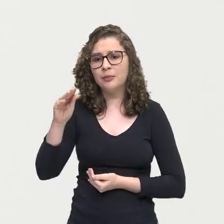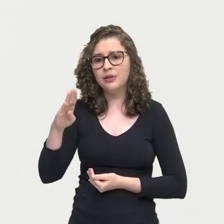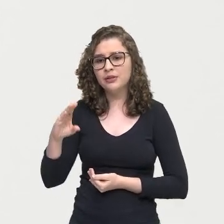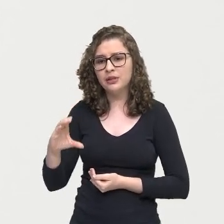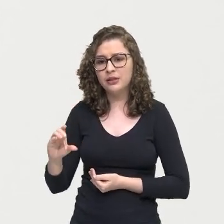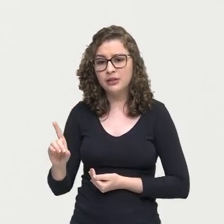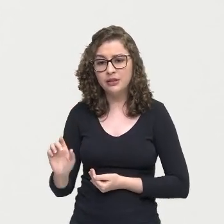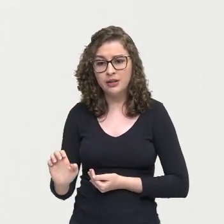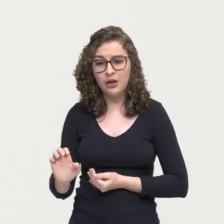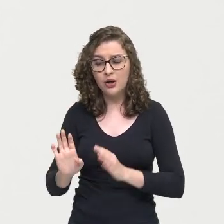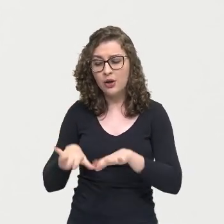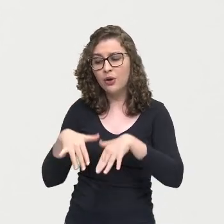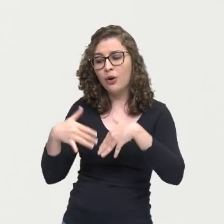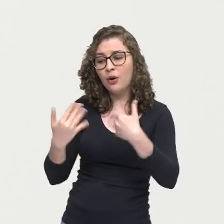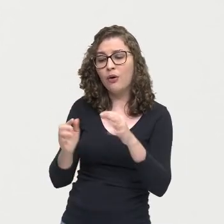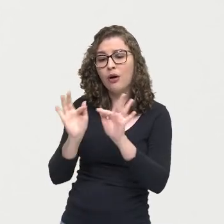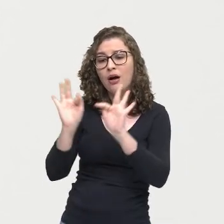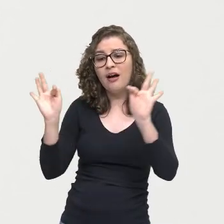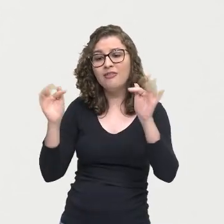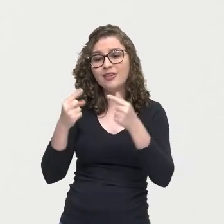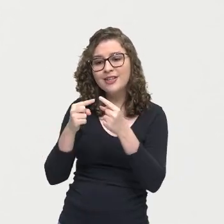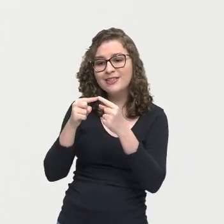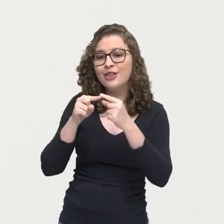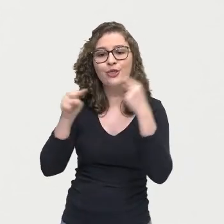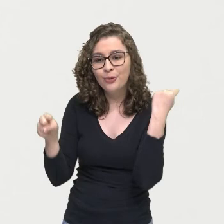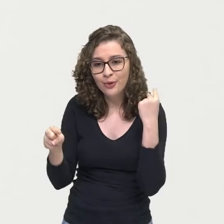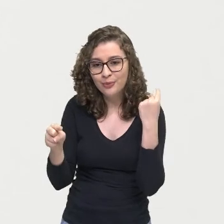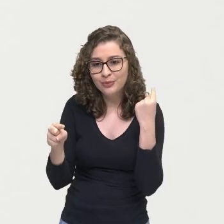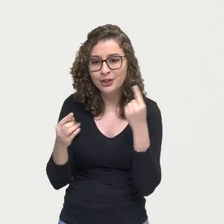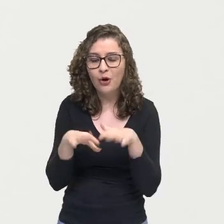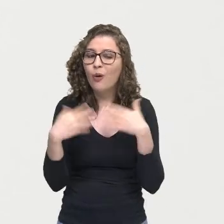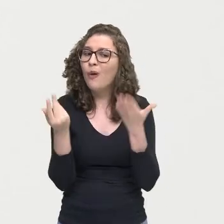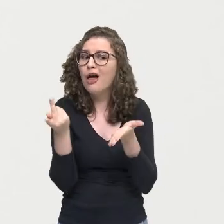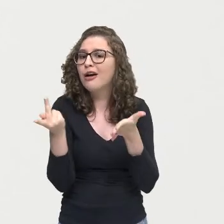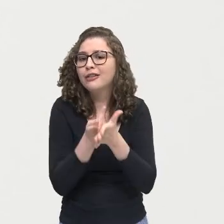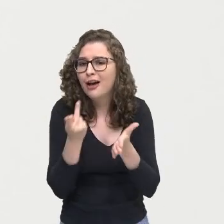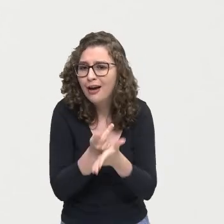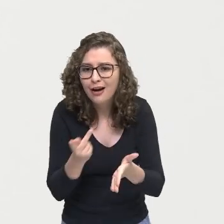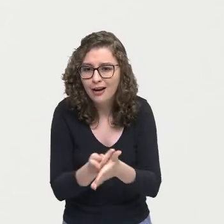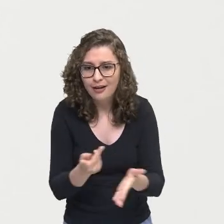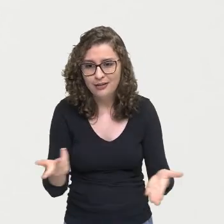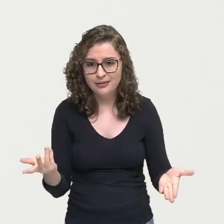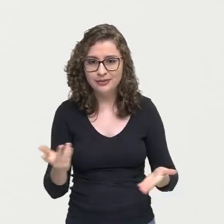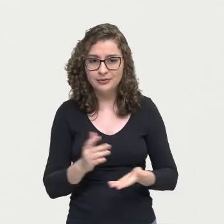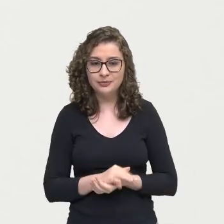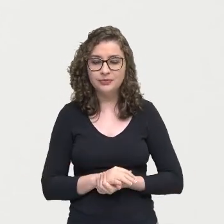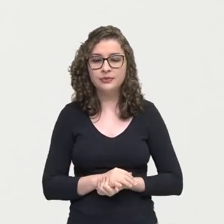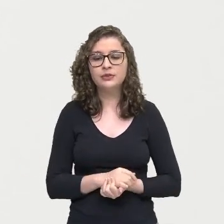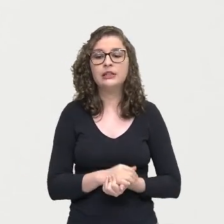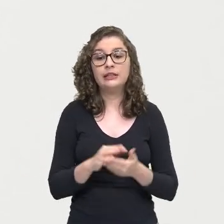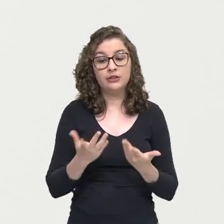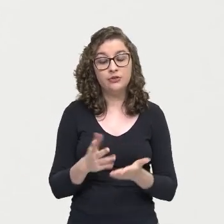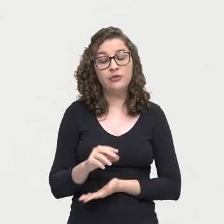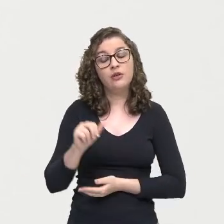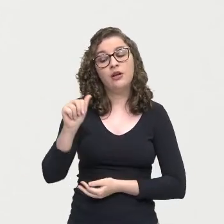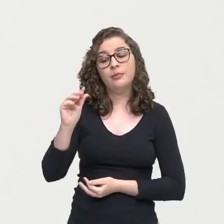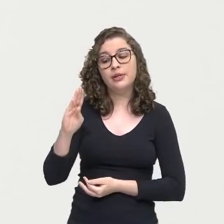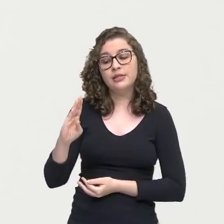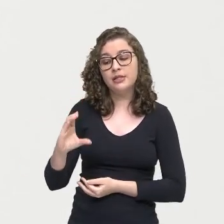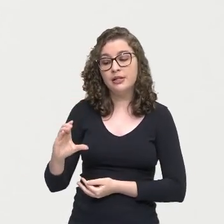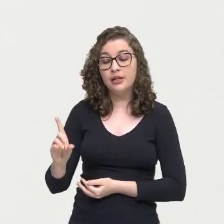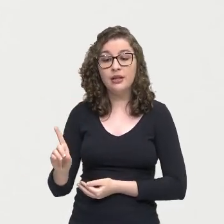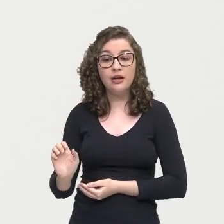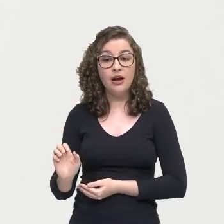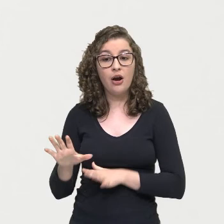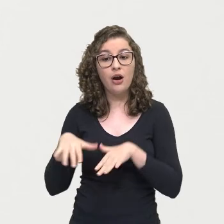a afirmativa incorreta, tá? Então, vocês iriam marcar aí, analisando cada uma